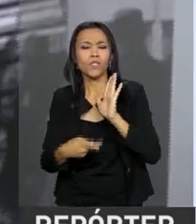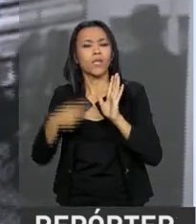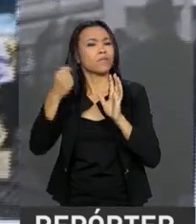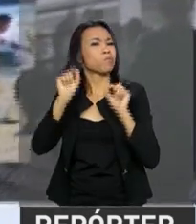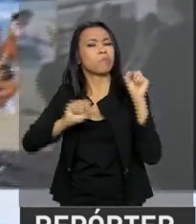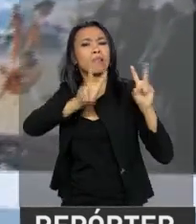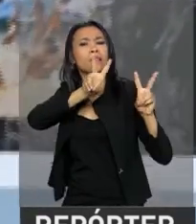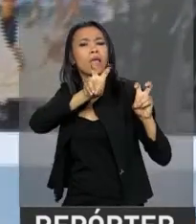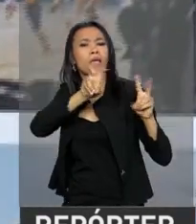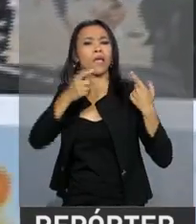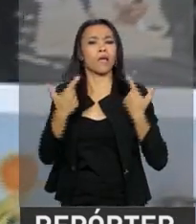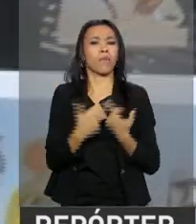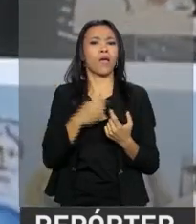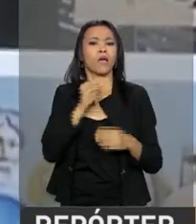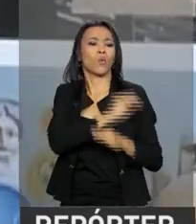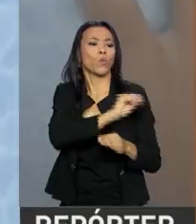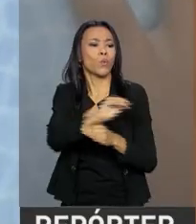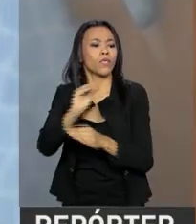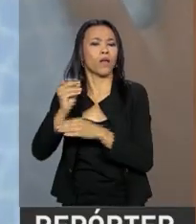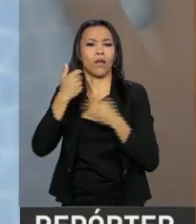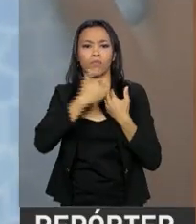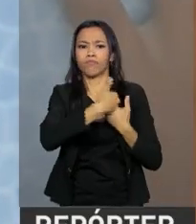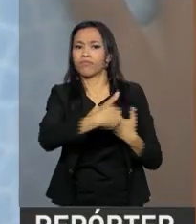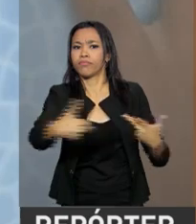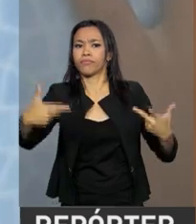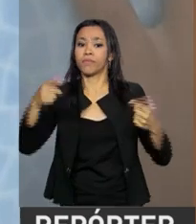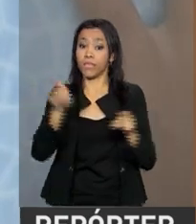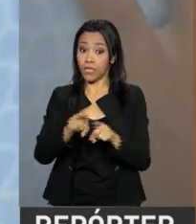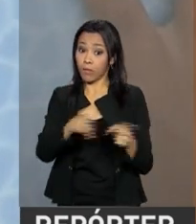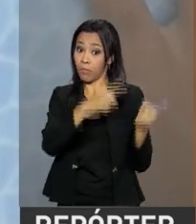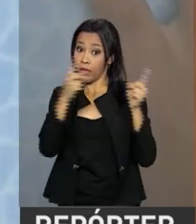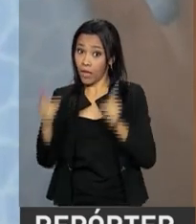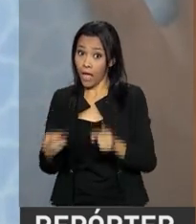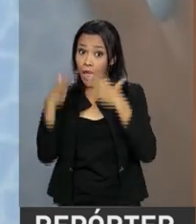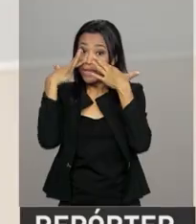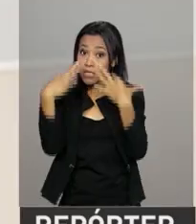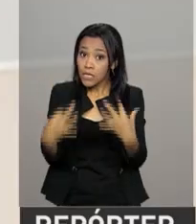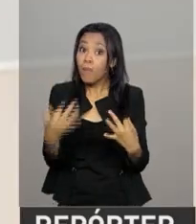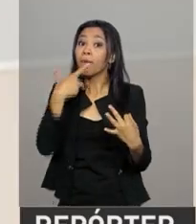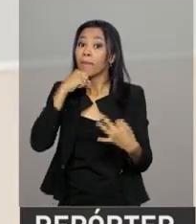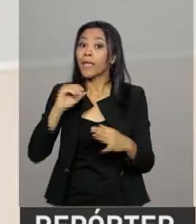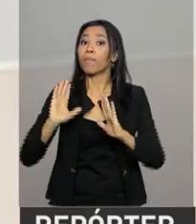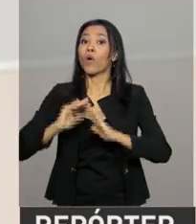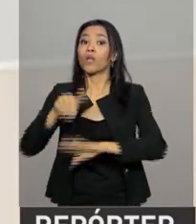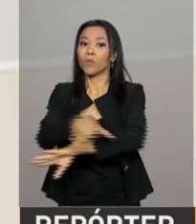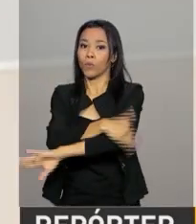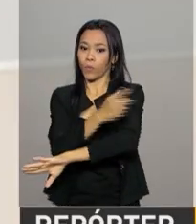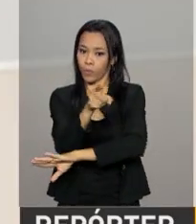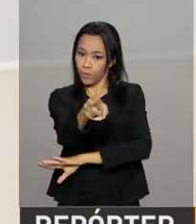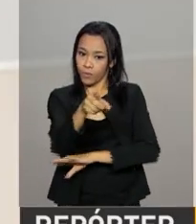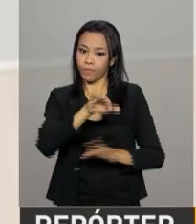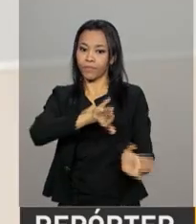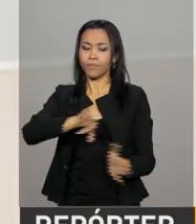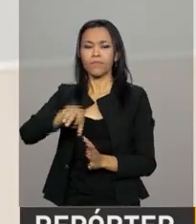desde temas como sustentabilidade até atenção a moradores de rua. Esses projetos